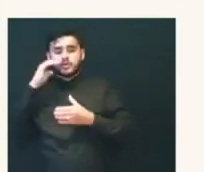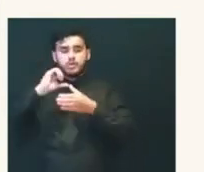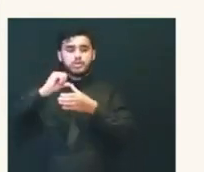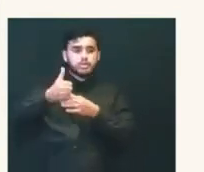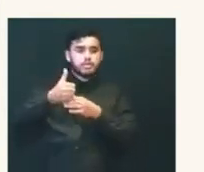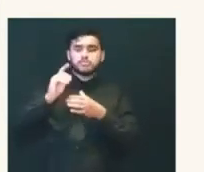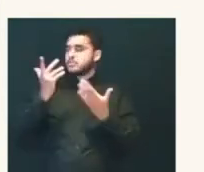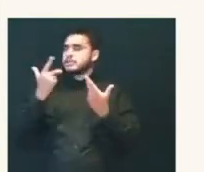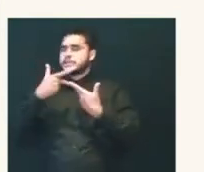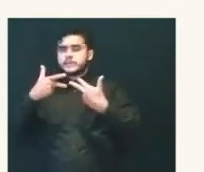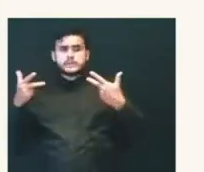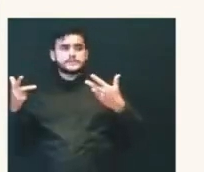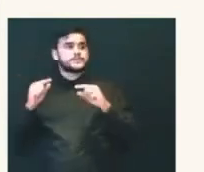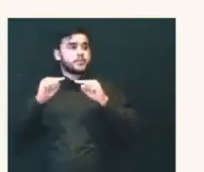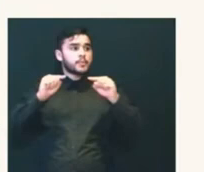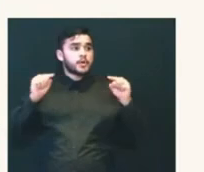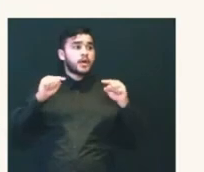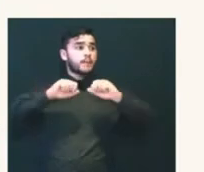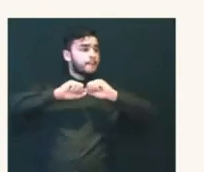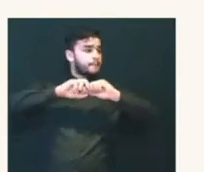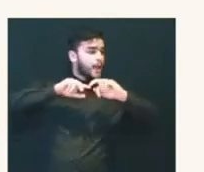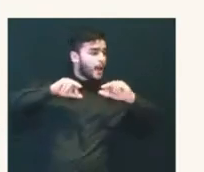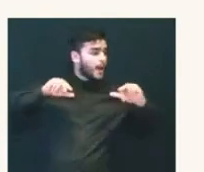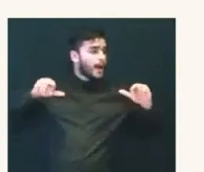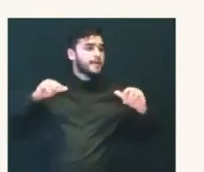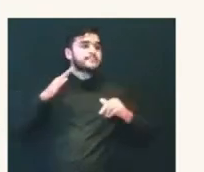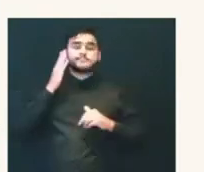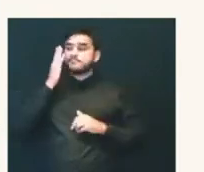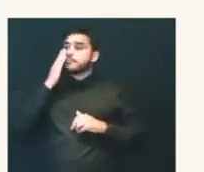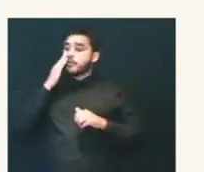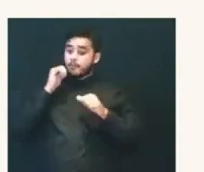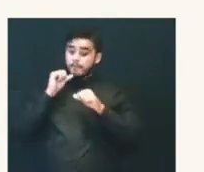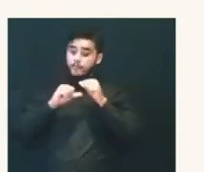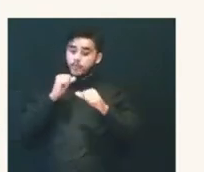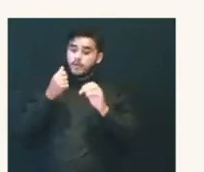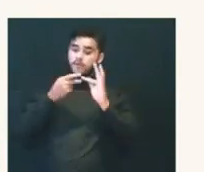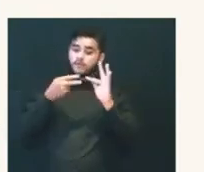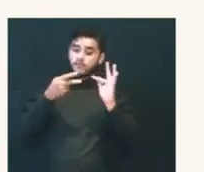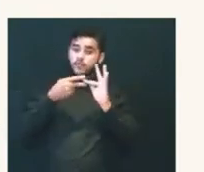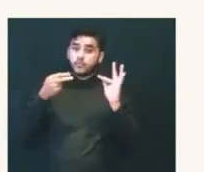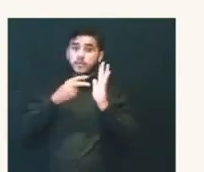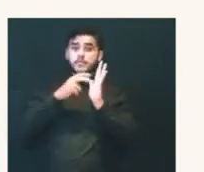vai variando aos poucos. Às vezes, só em modificar a fruta do café da manhã já faz uma grande diferença. Mas façam isso